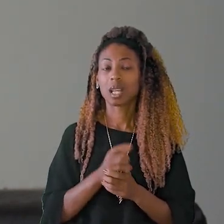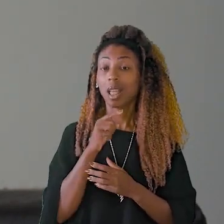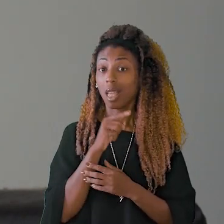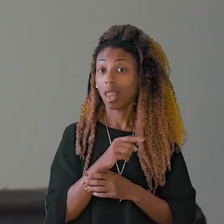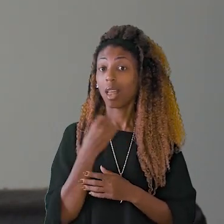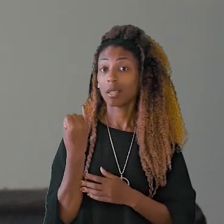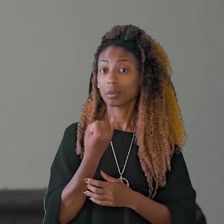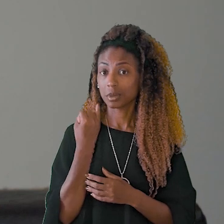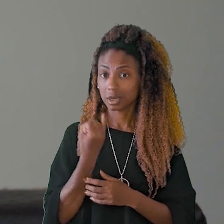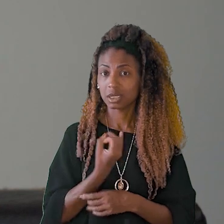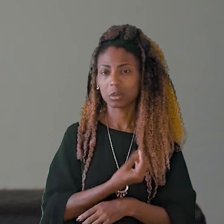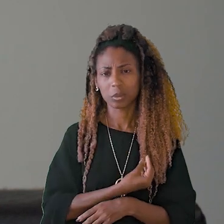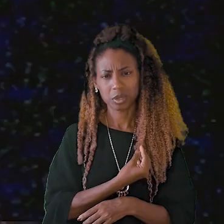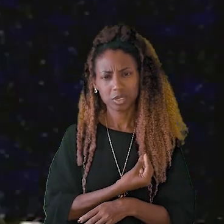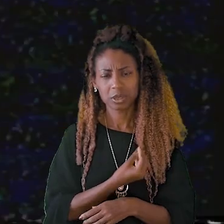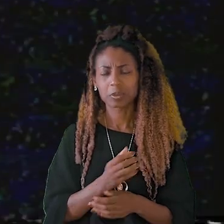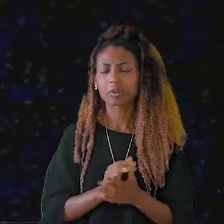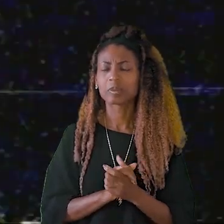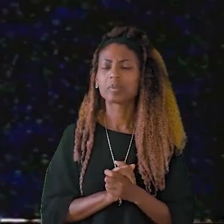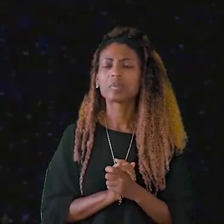extremamente importante, assim, para o meu segmento, assim, de vida.